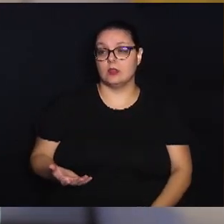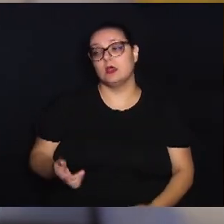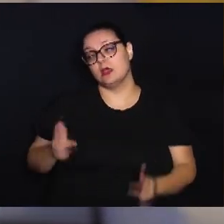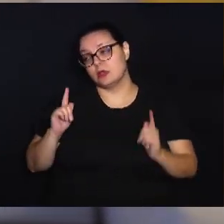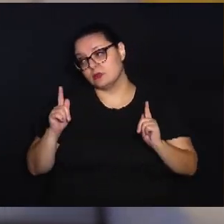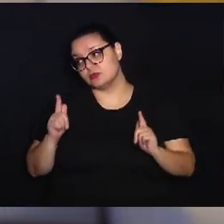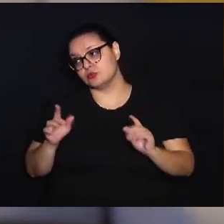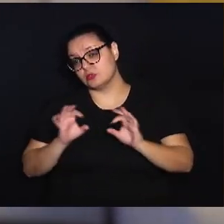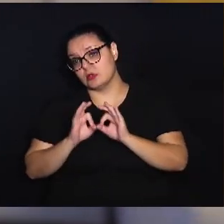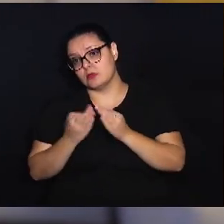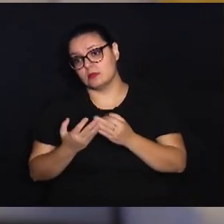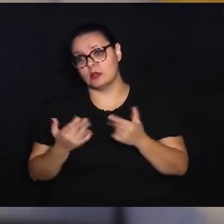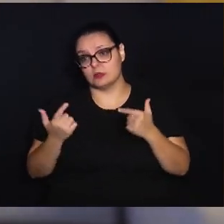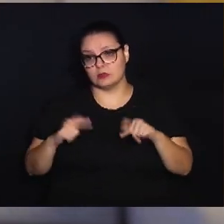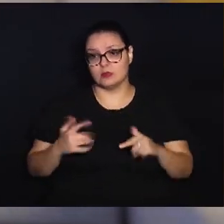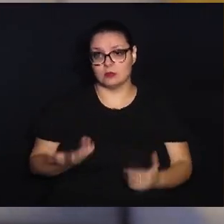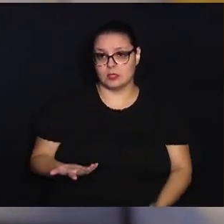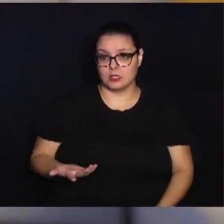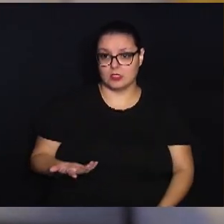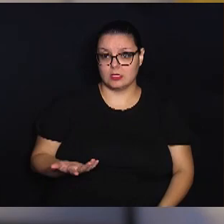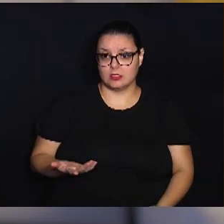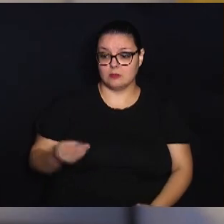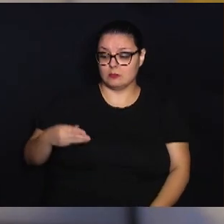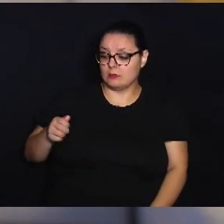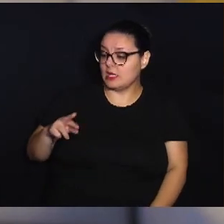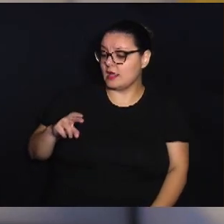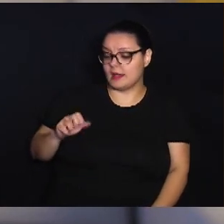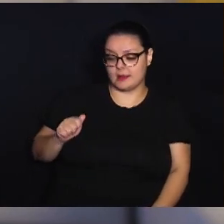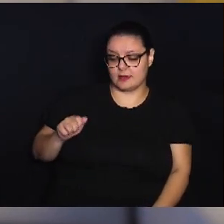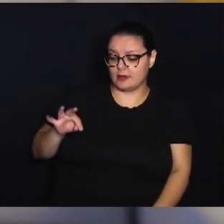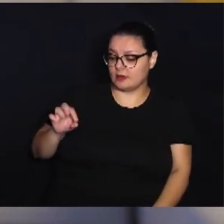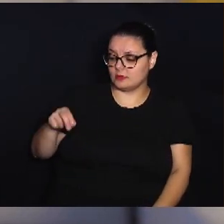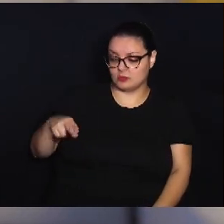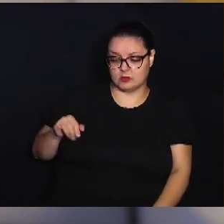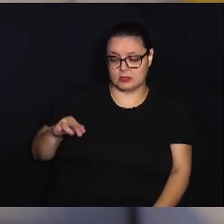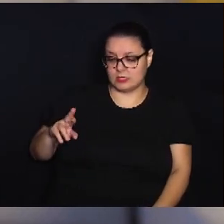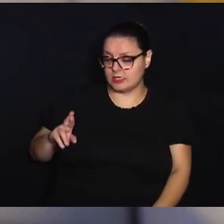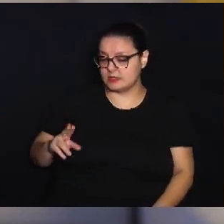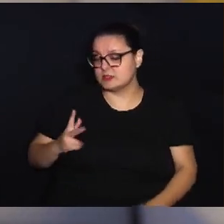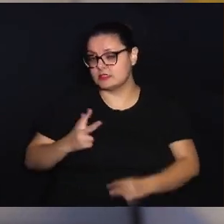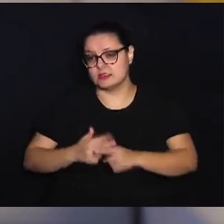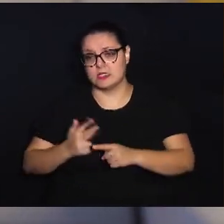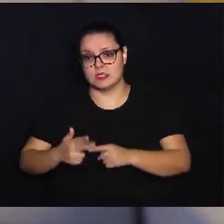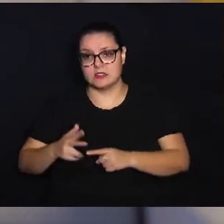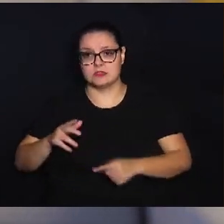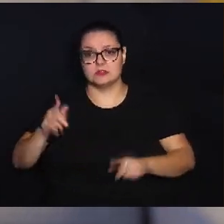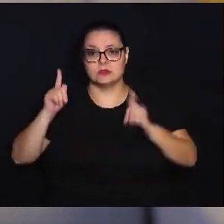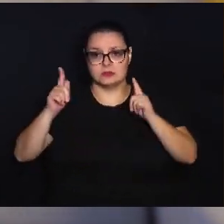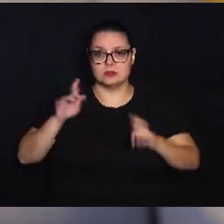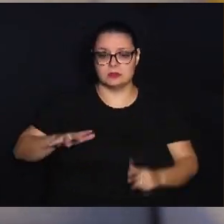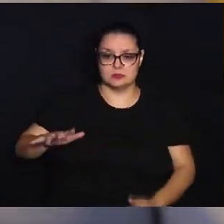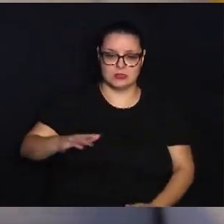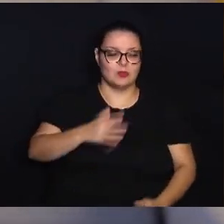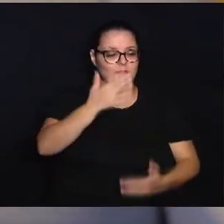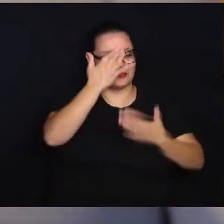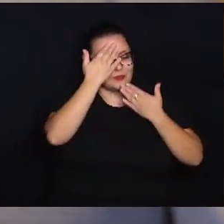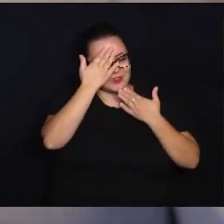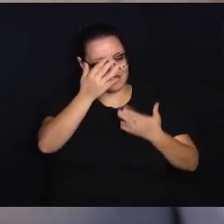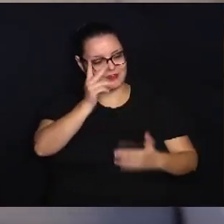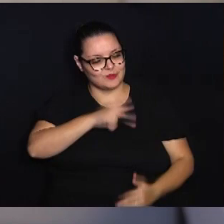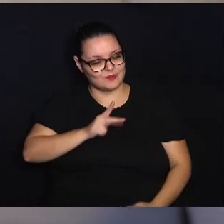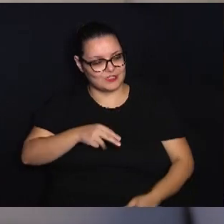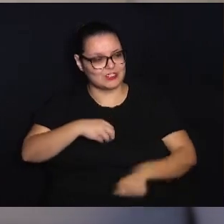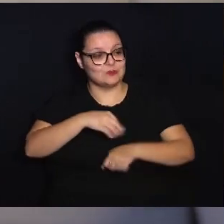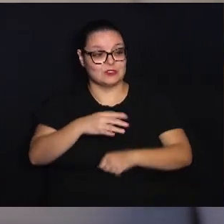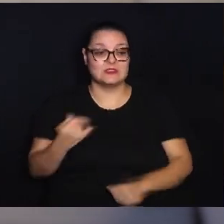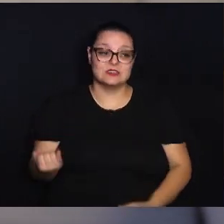é curtir com a família, curtir localmente, curtir maratonar séries, curtir bons filmes, né? Curtir a região. Professor, muito obrigado